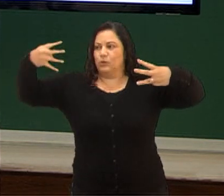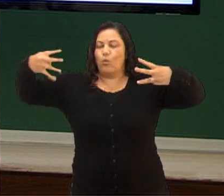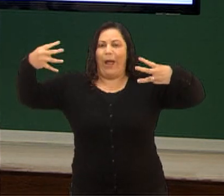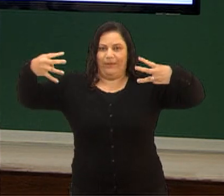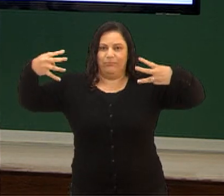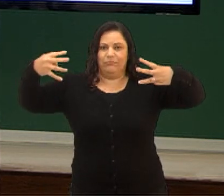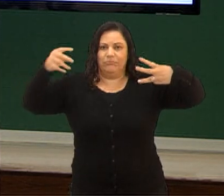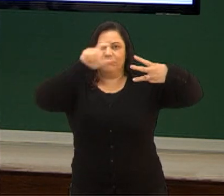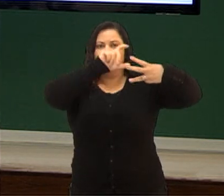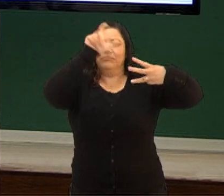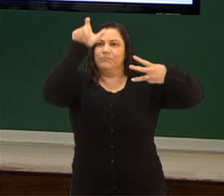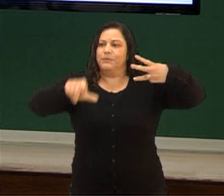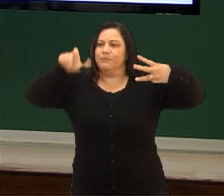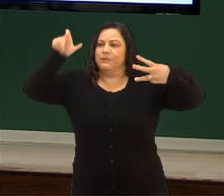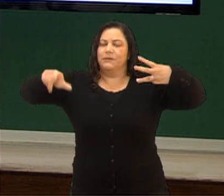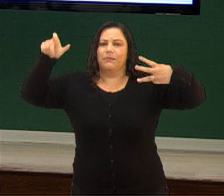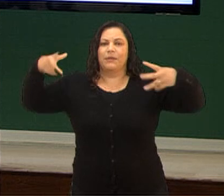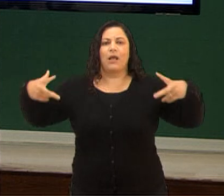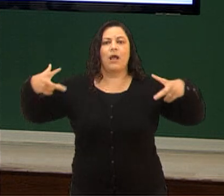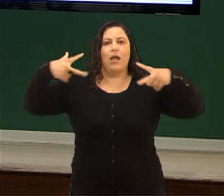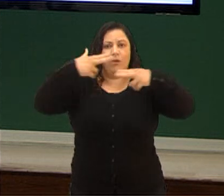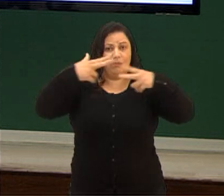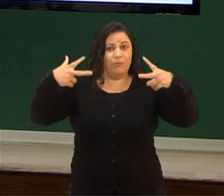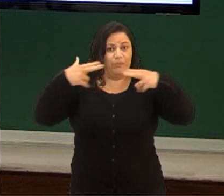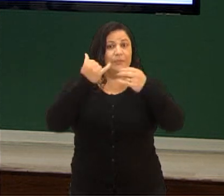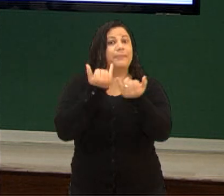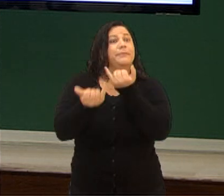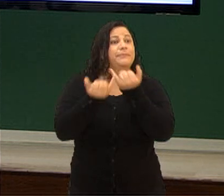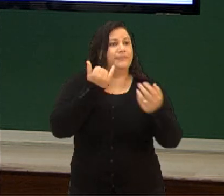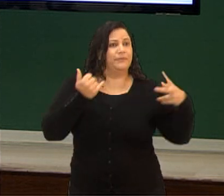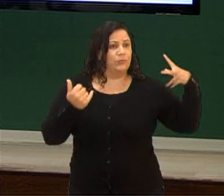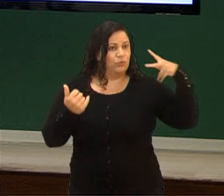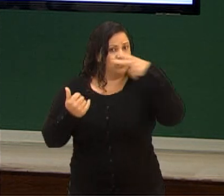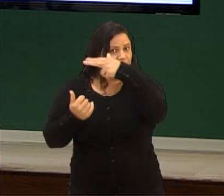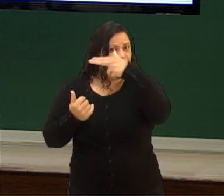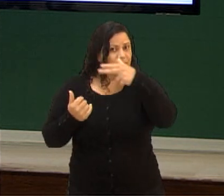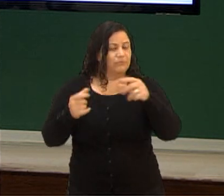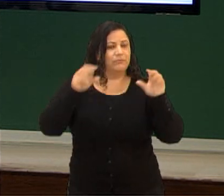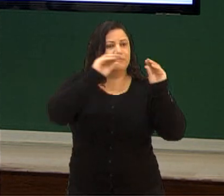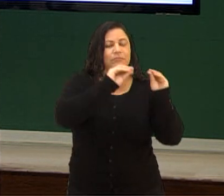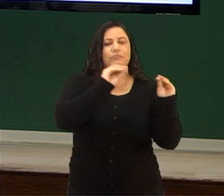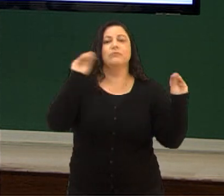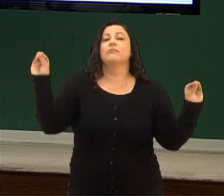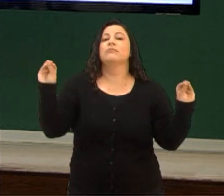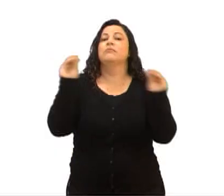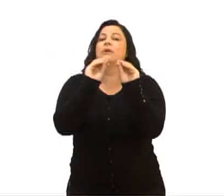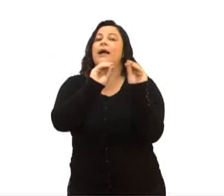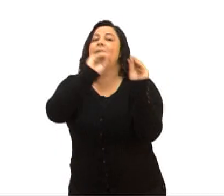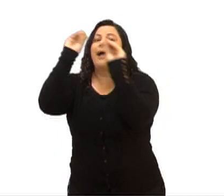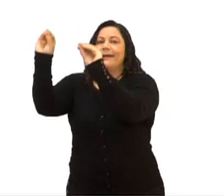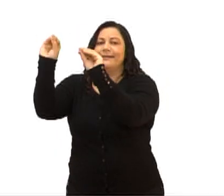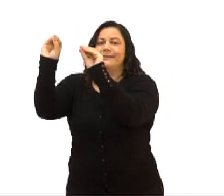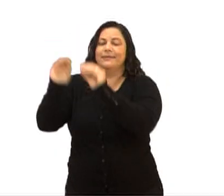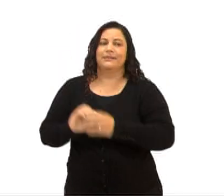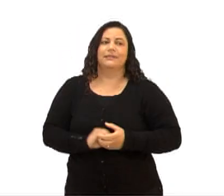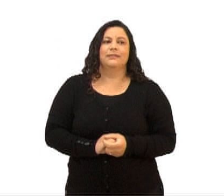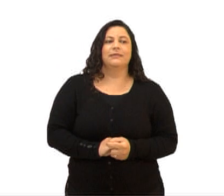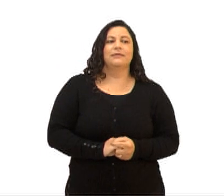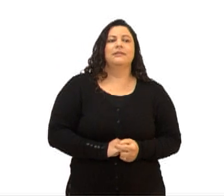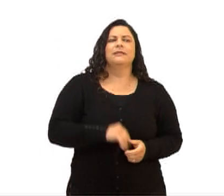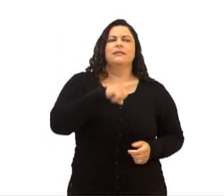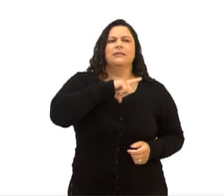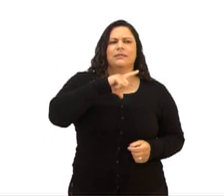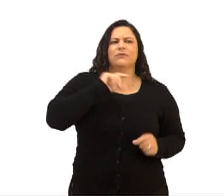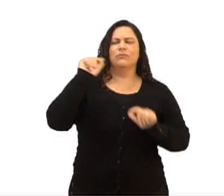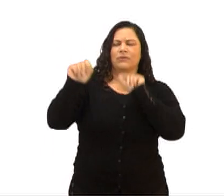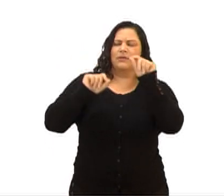Eu corto a coluna e a linha desse elemento, como está representado aqui. O que vai sobrar? Vai sobrar essa matriz, que